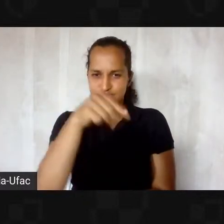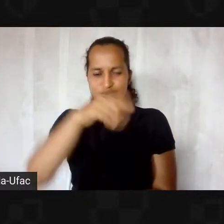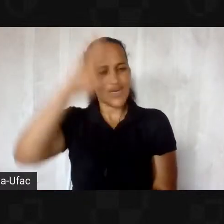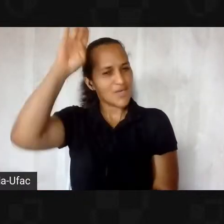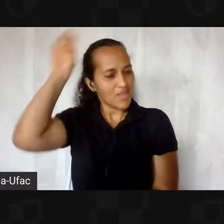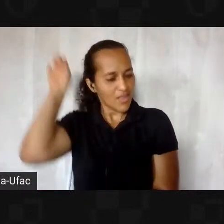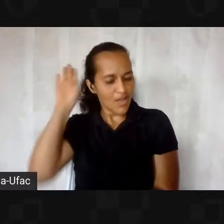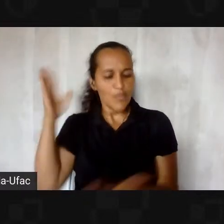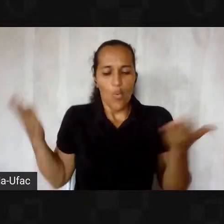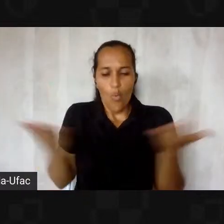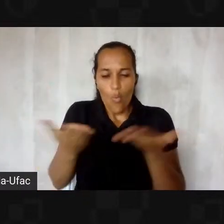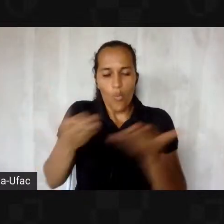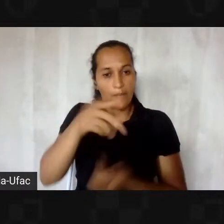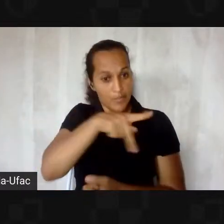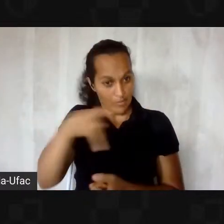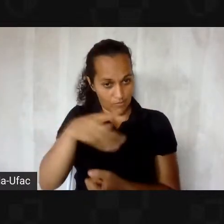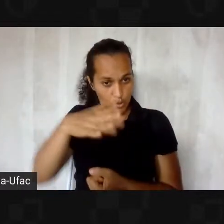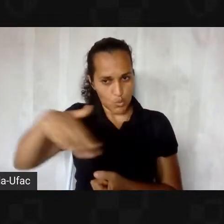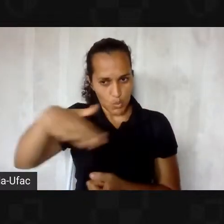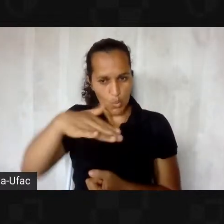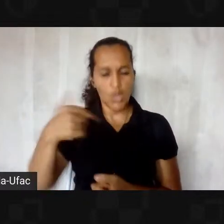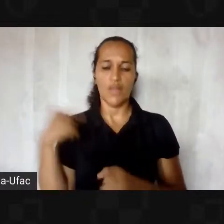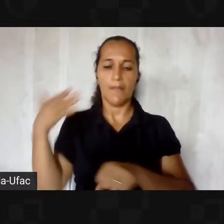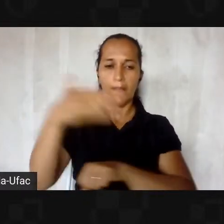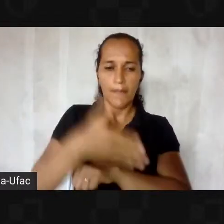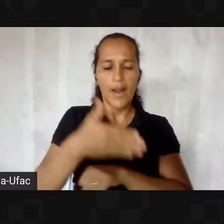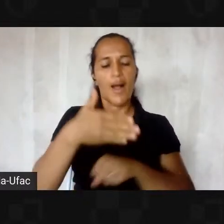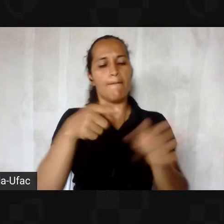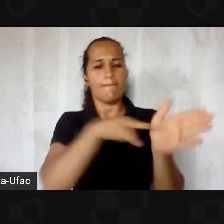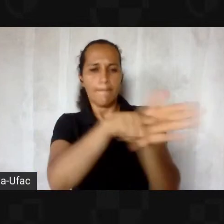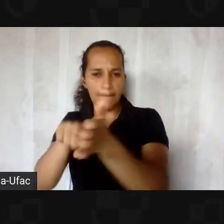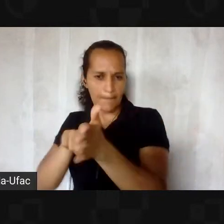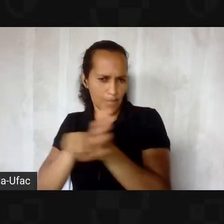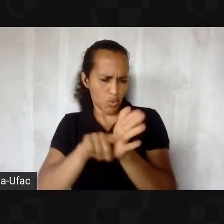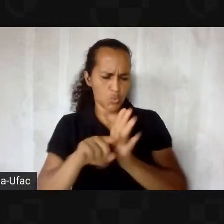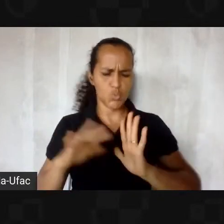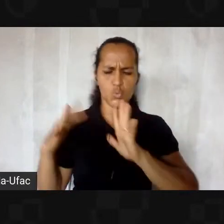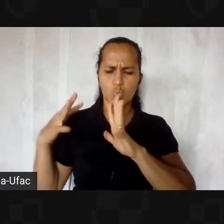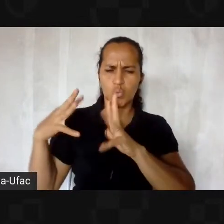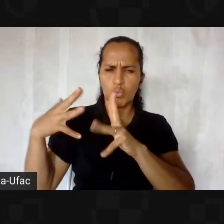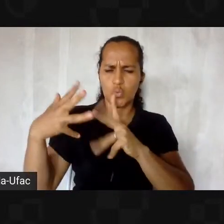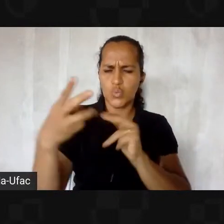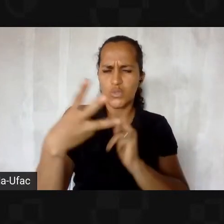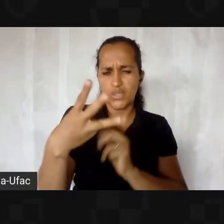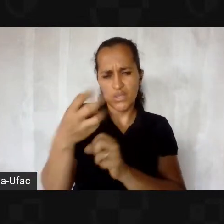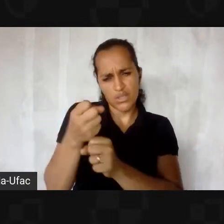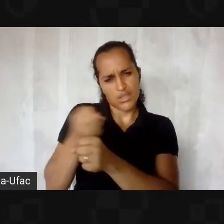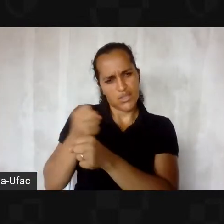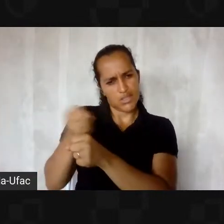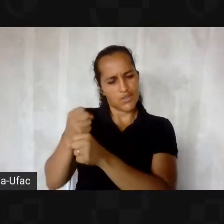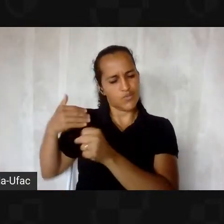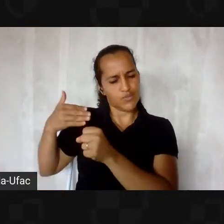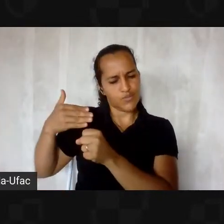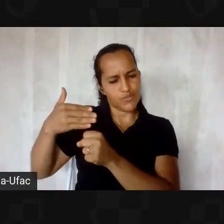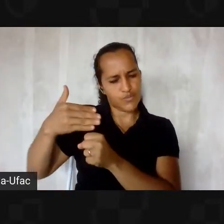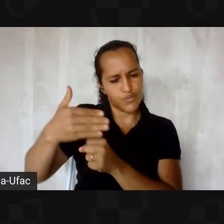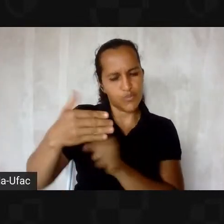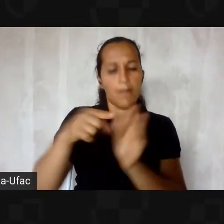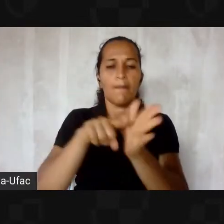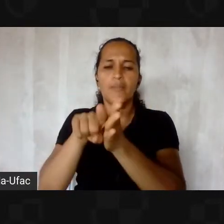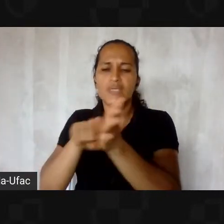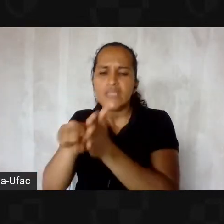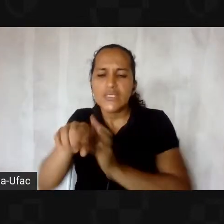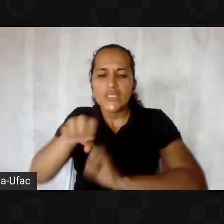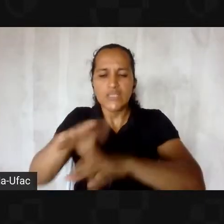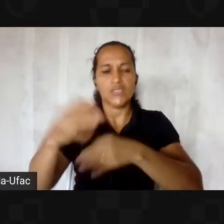professora e atuar como pesquisadora durante todos esses mais de 30 anos, na pesquisa, no ensino e na